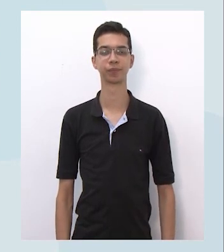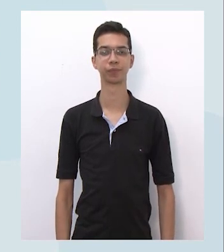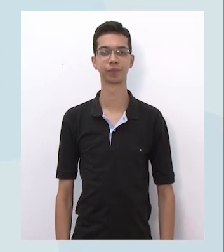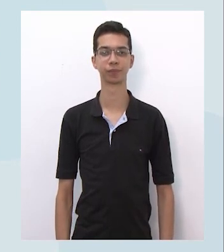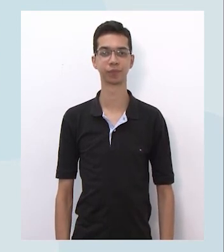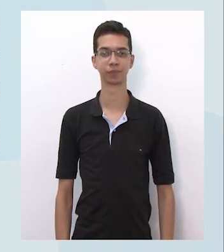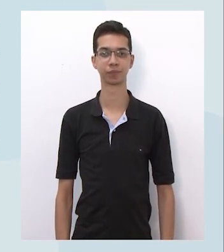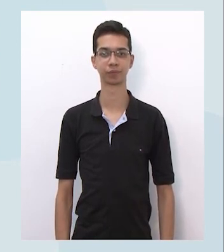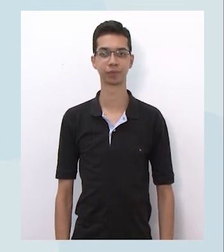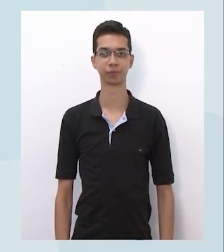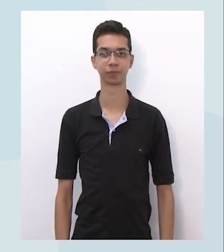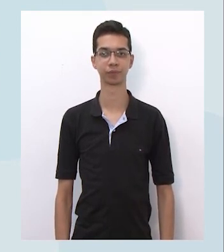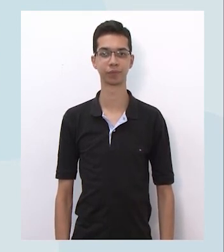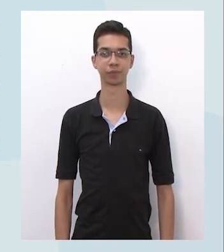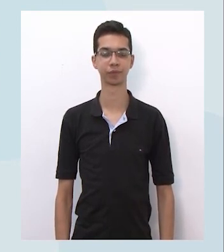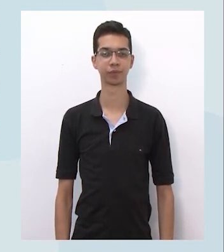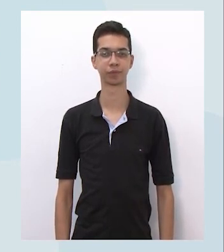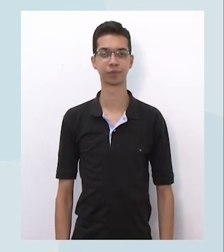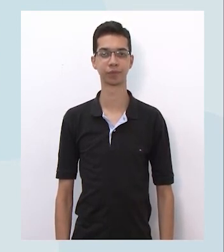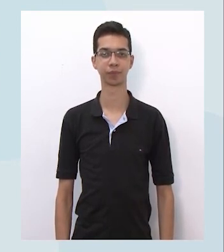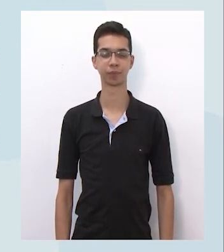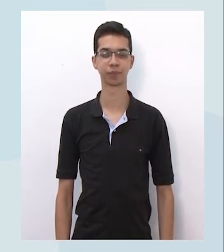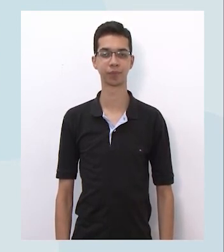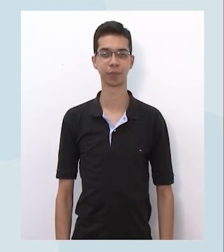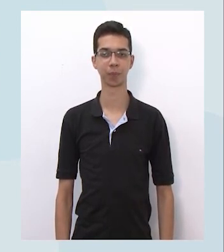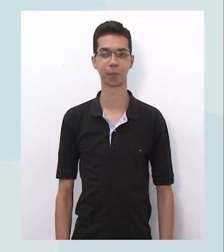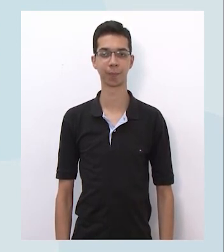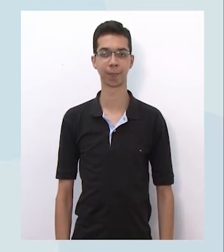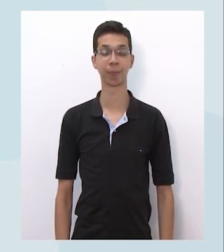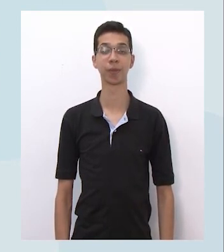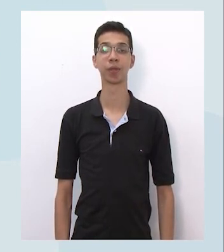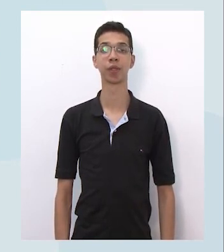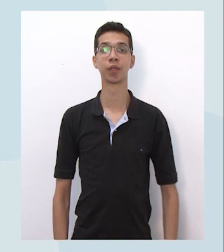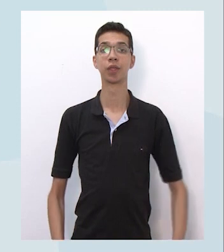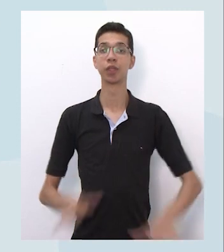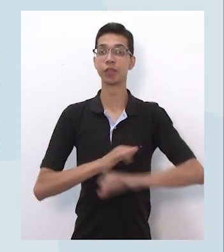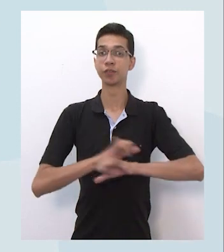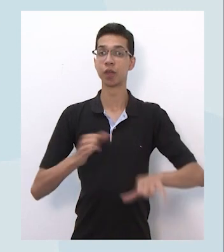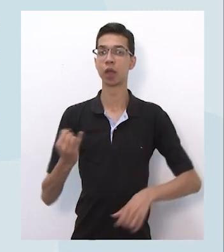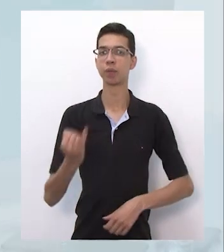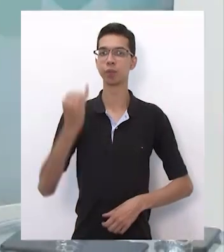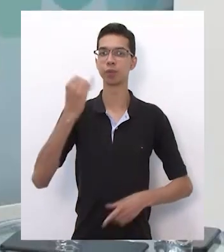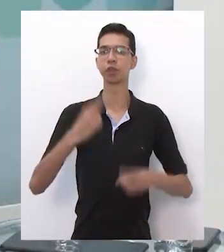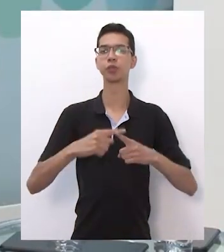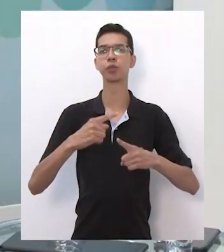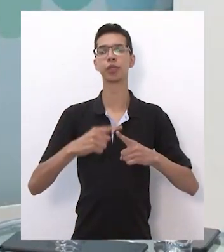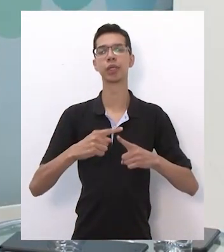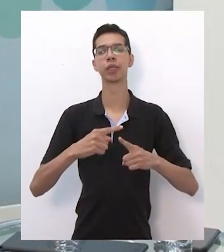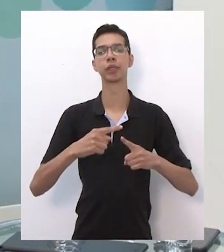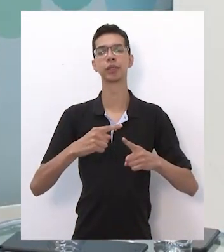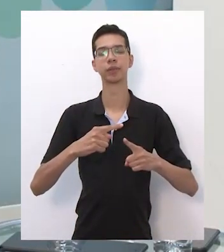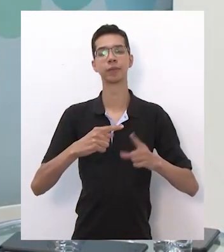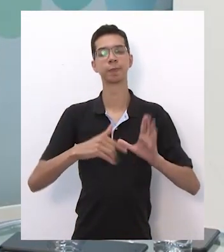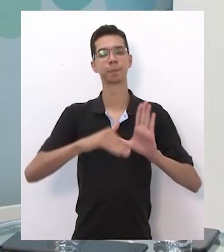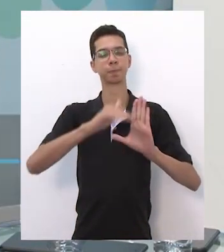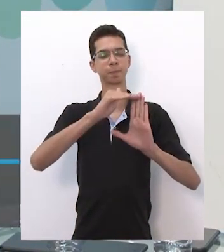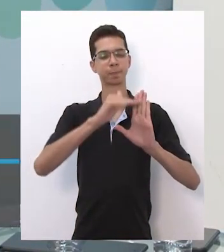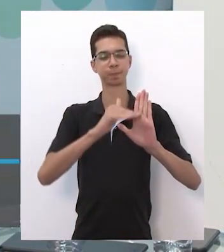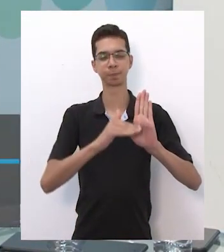É interessante a gente comentar que essas trilhas foram realmente muito significativas. Os professores vieram,